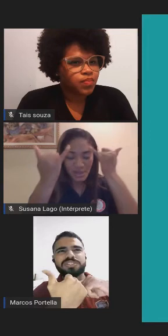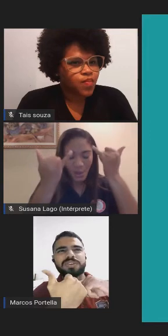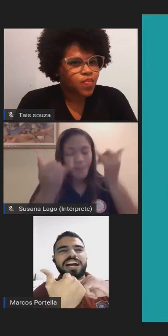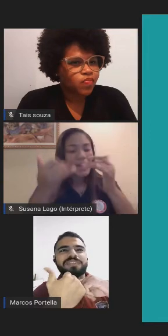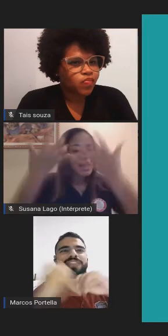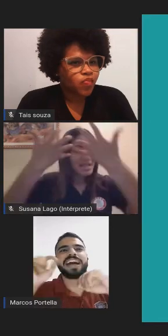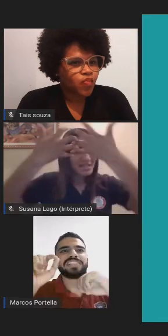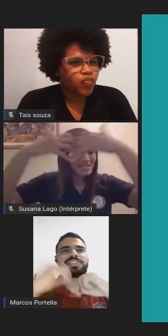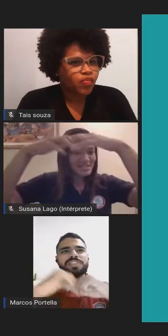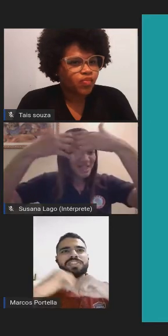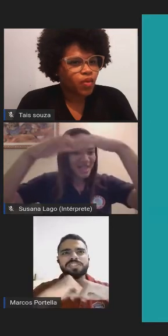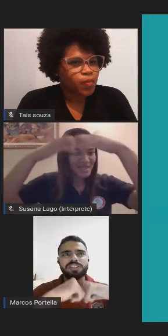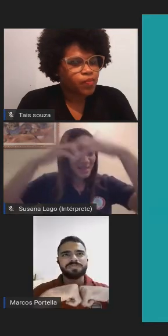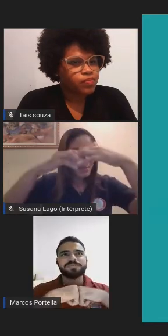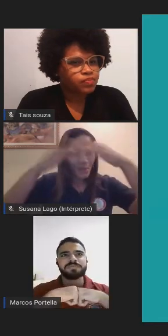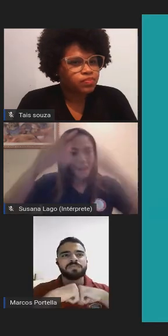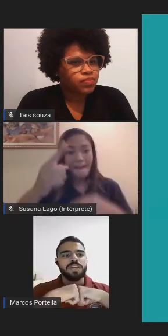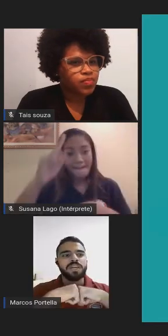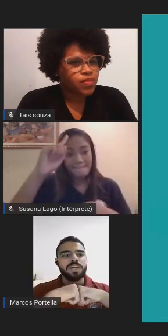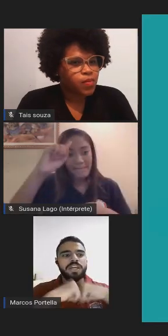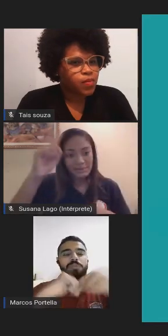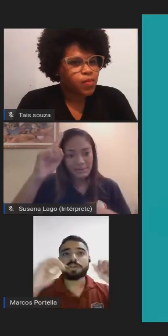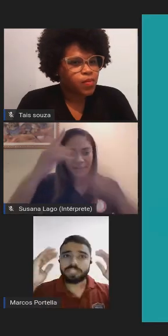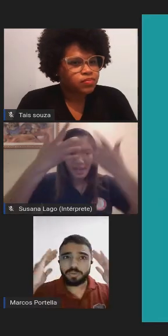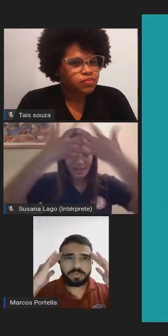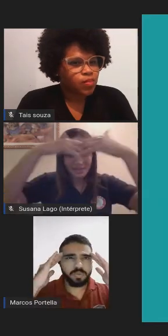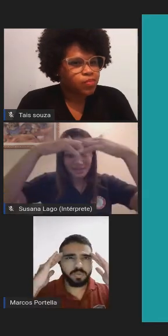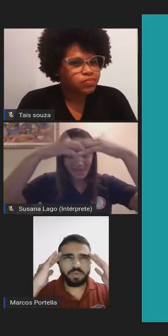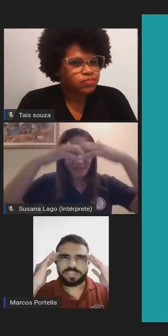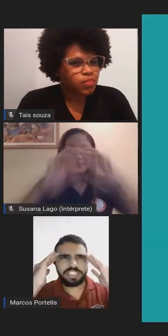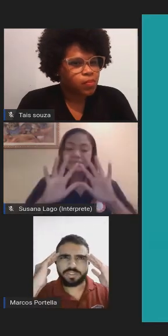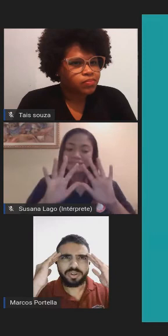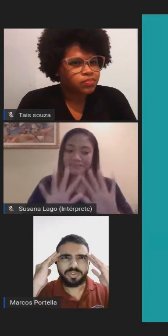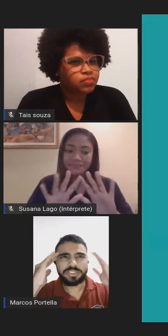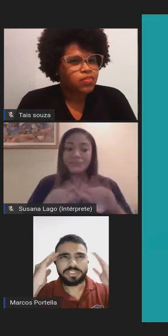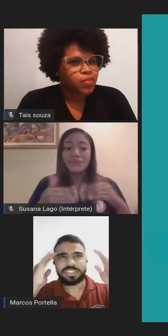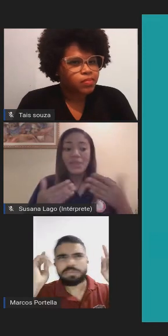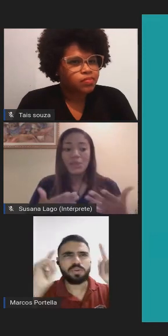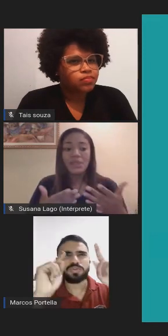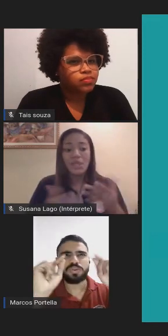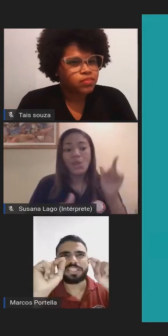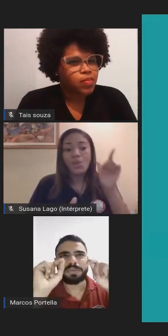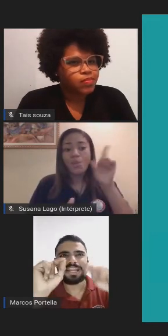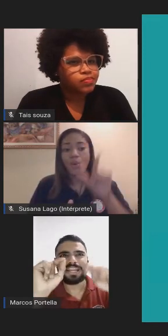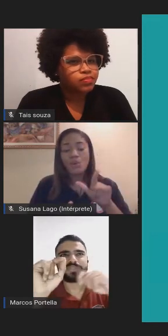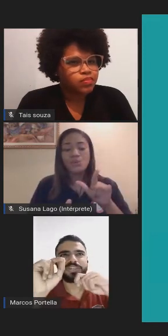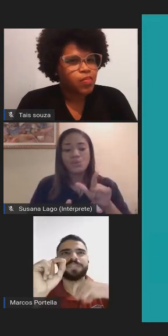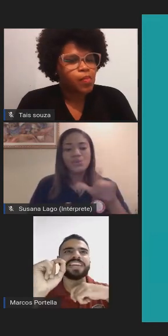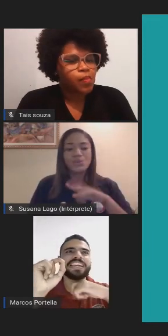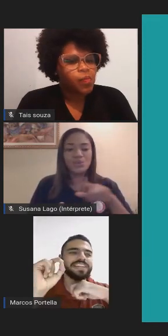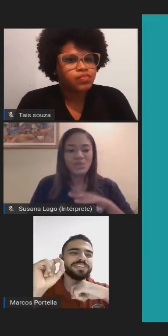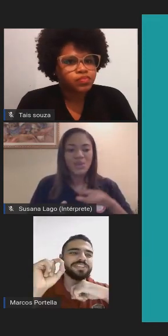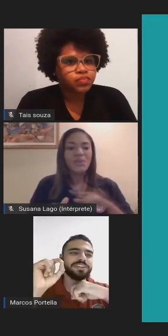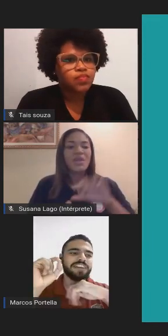programação utilizou lá, agir sozinho. Eu posso ter um sensor, um semicondutor de